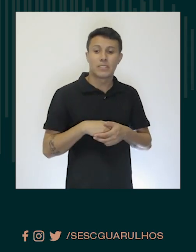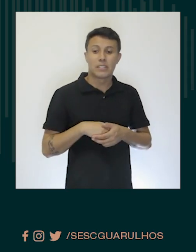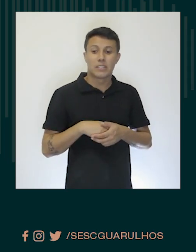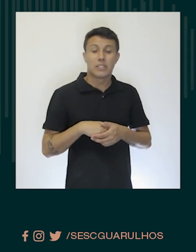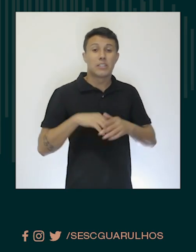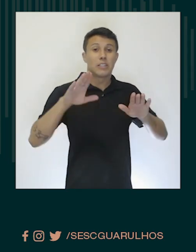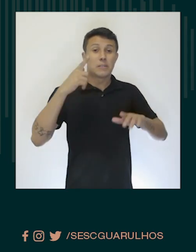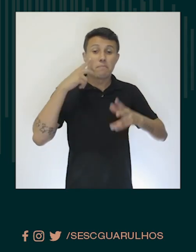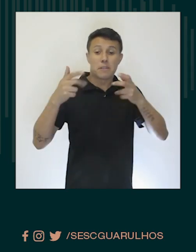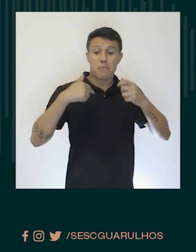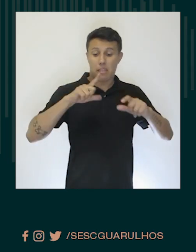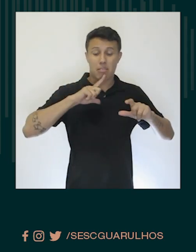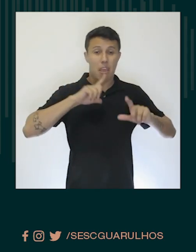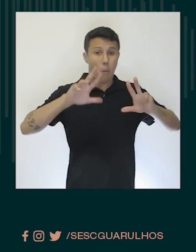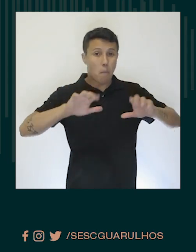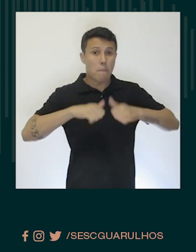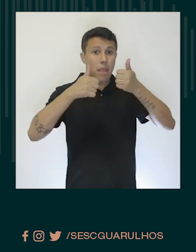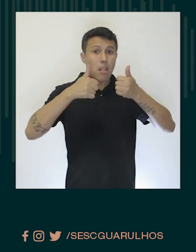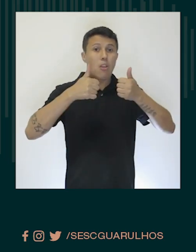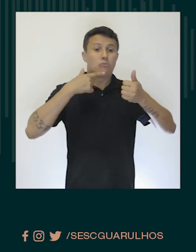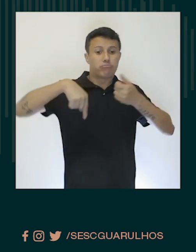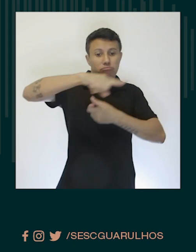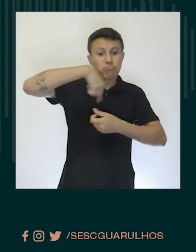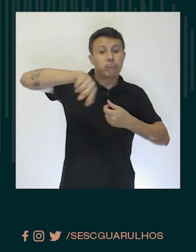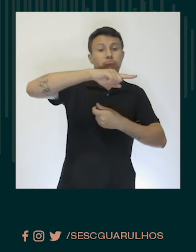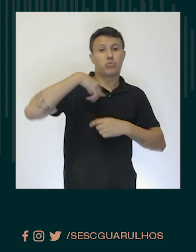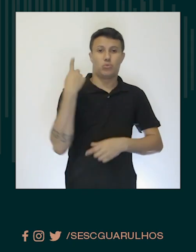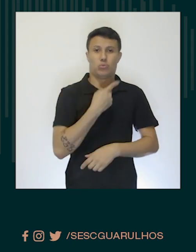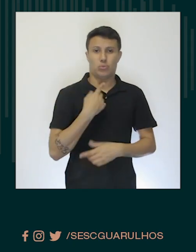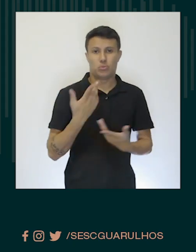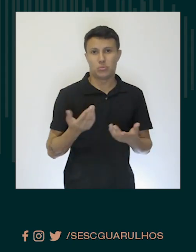o que a gente tem de melhor à nossa volta.